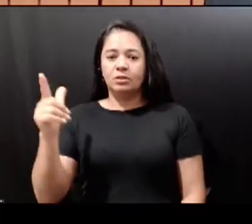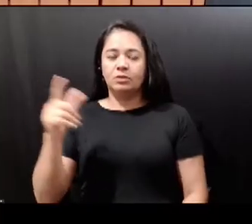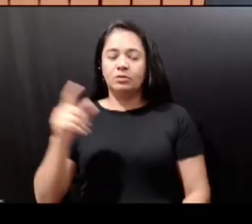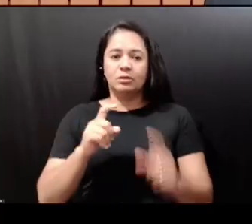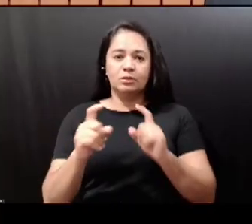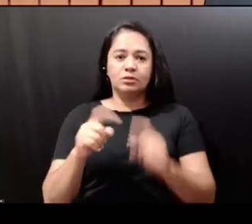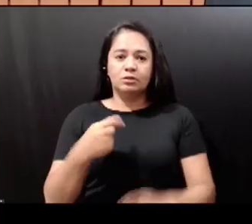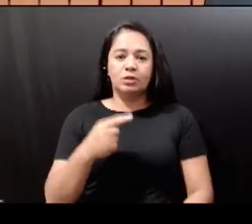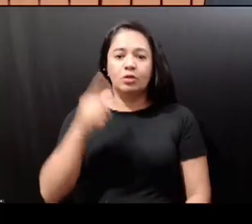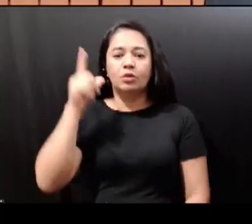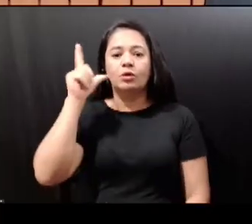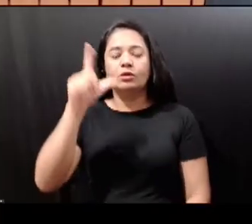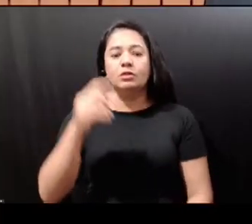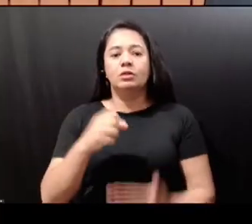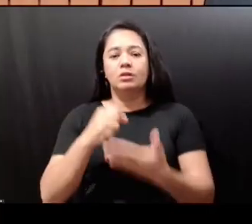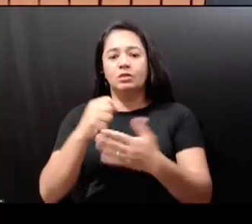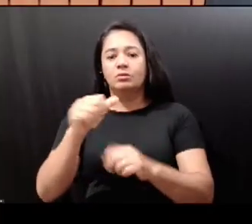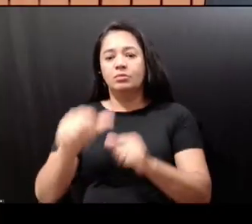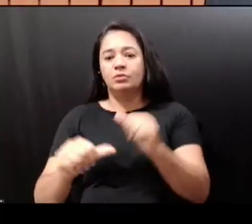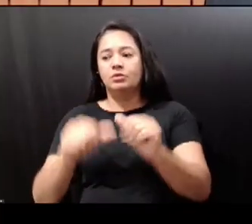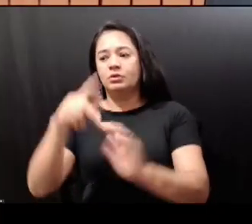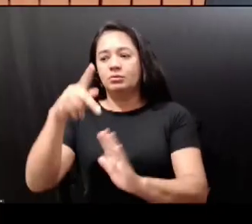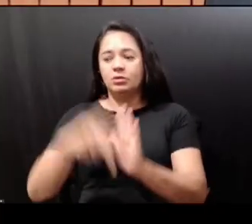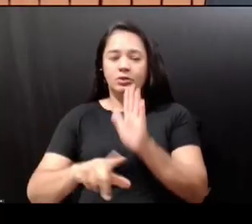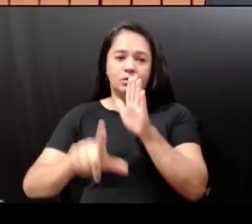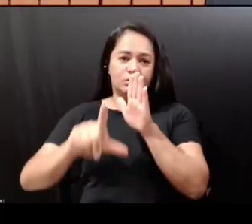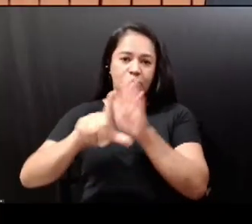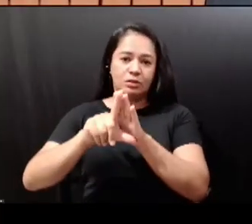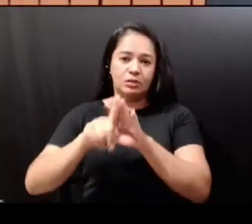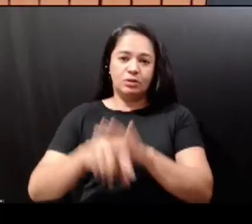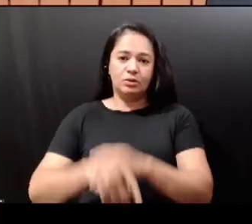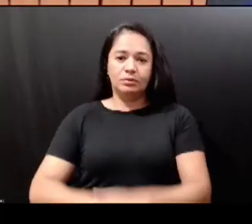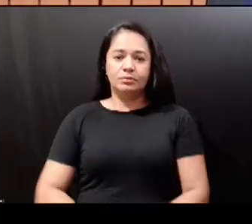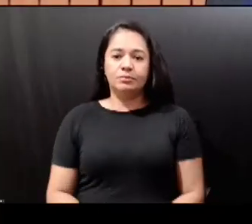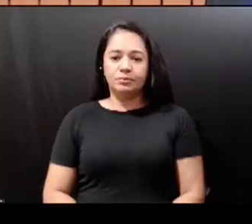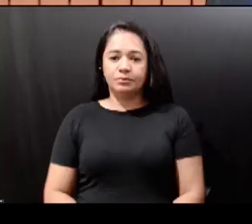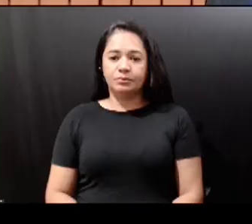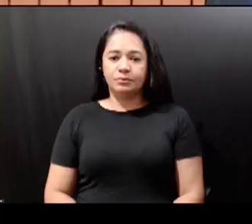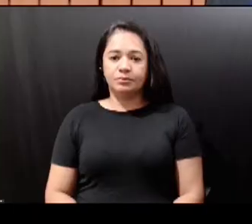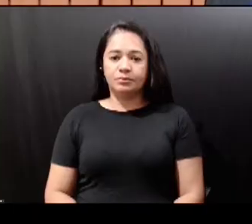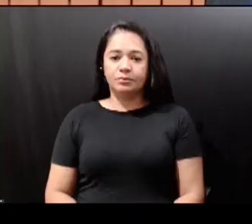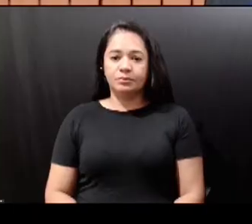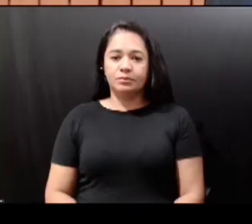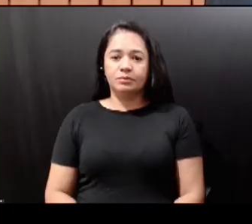aí mudanças em projetos de lei. Então, fica aqui registrado, vereador Carlinhos.